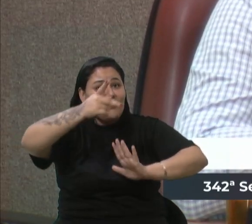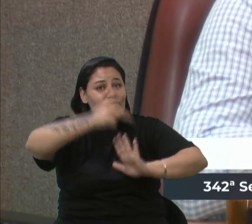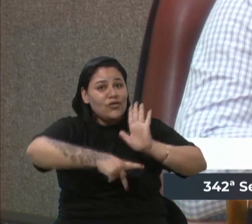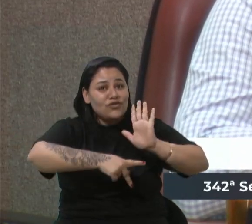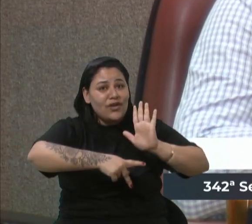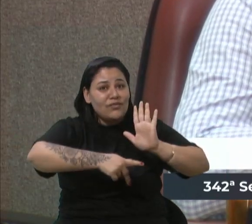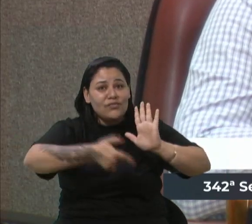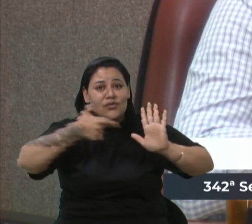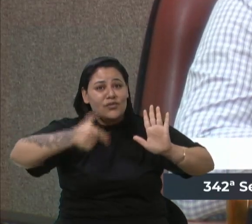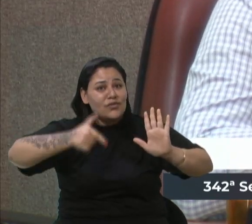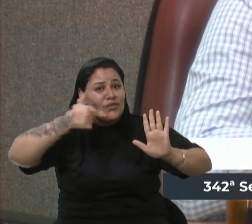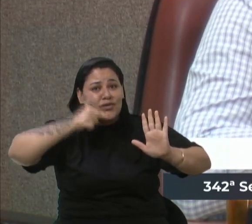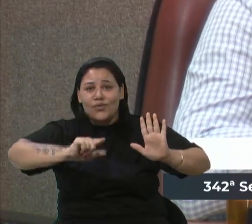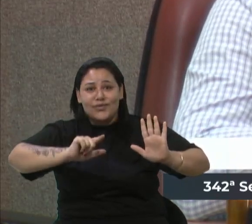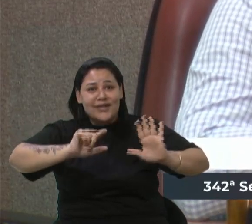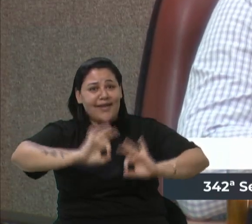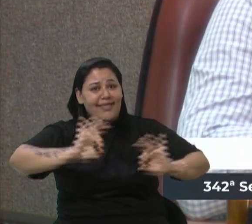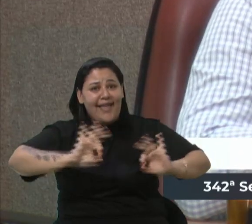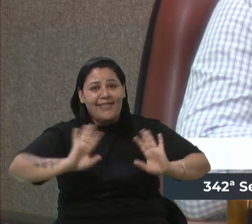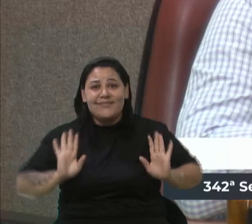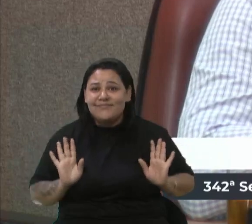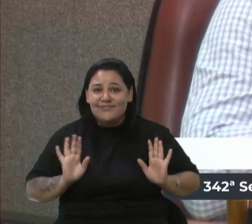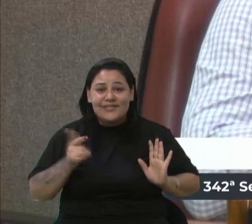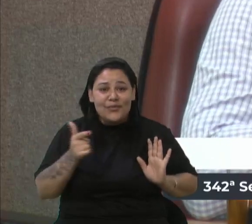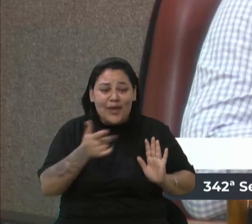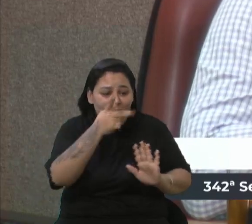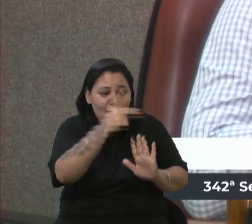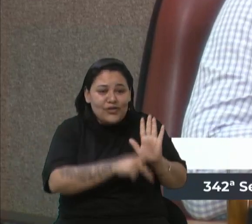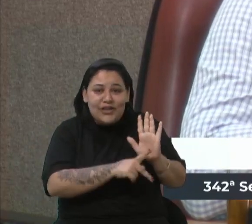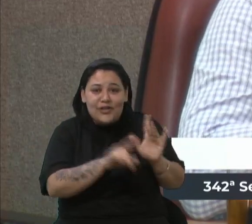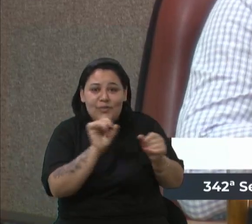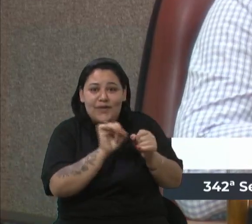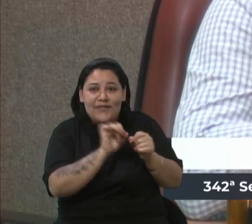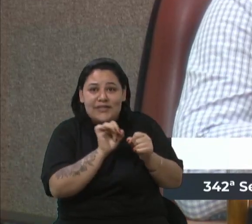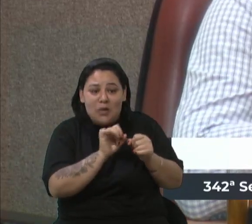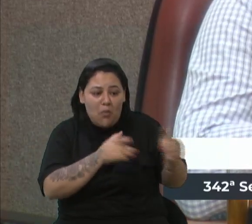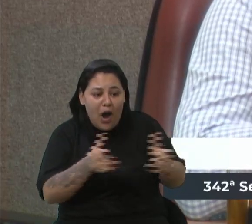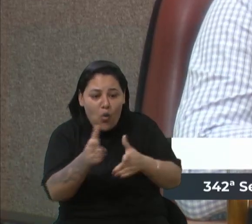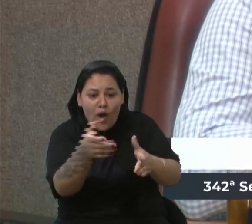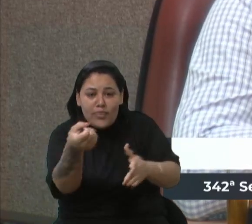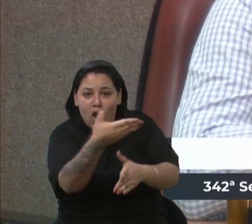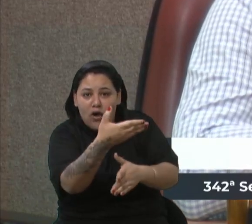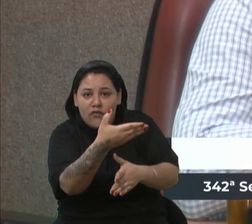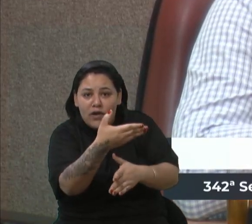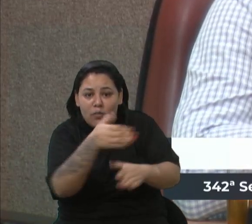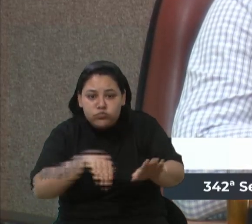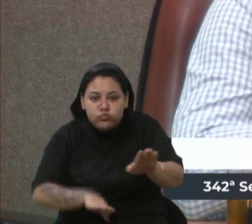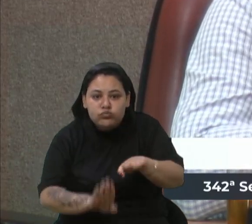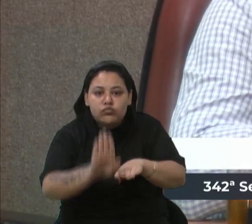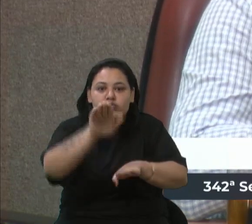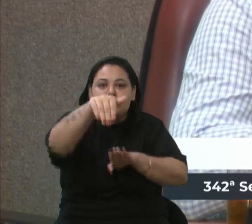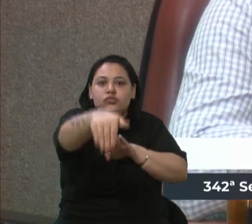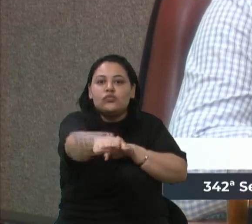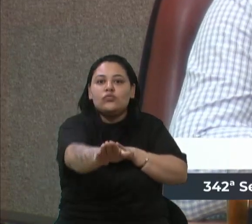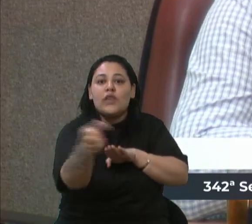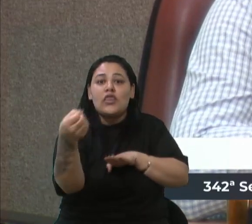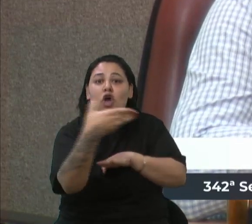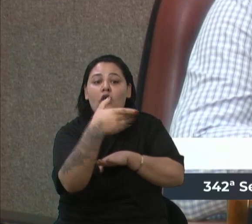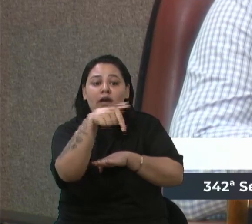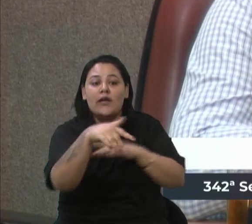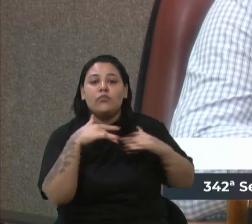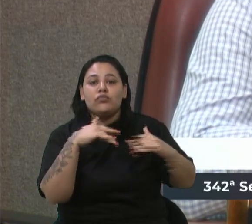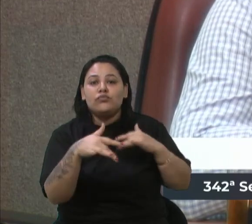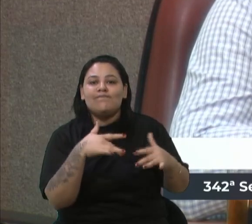temos projeto nenhum na prefeitura para fazer um novo viaduto, uma nova elevada, soluções para o trânsito de Caxias. Então, nós